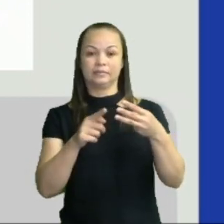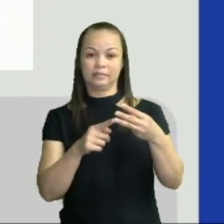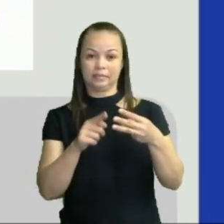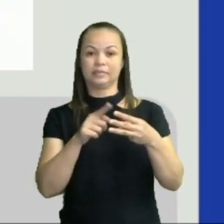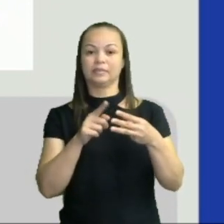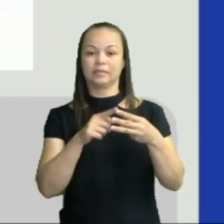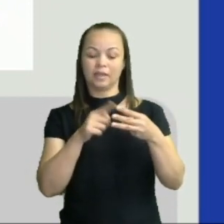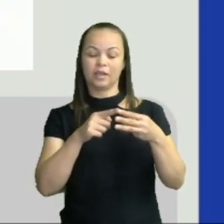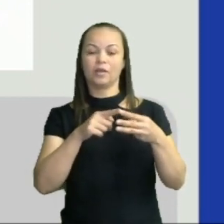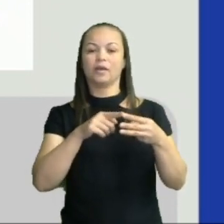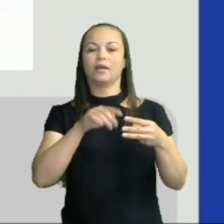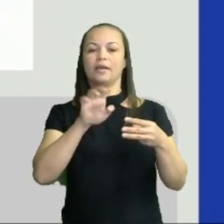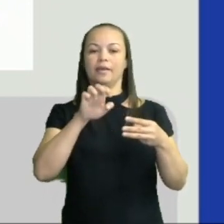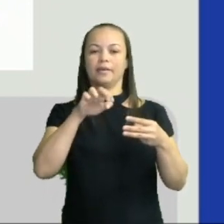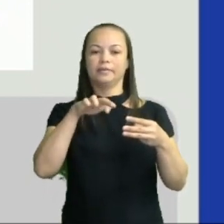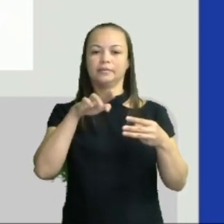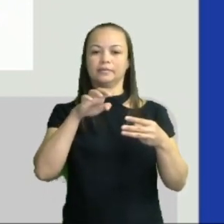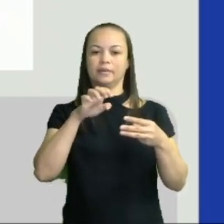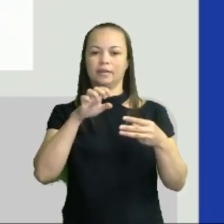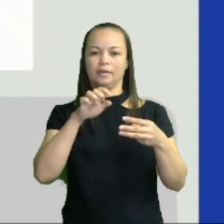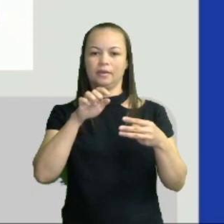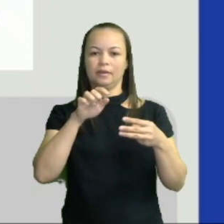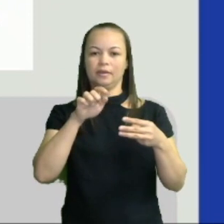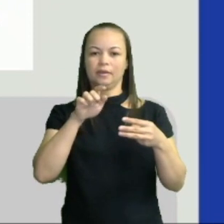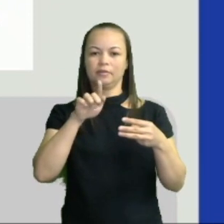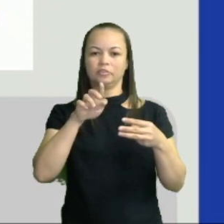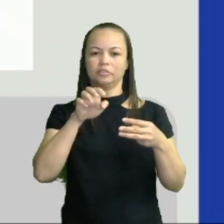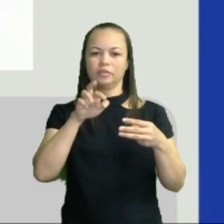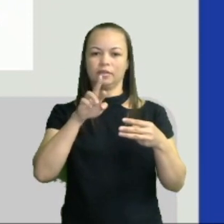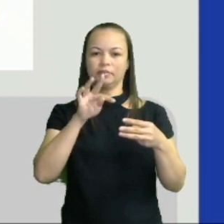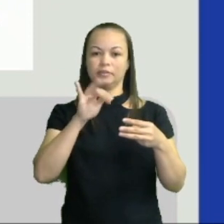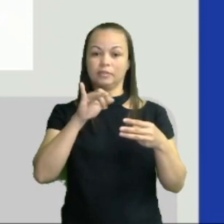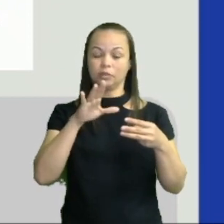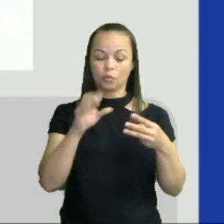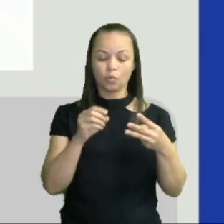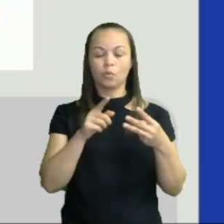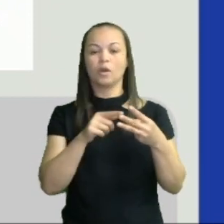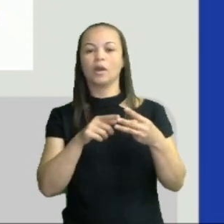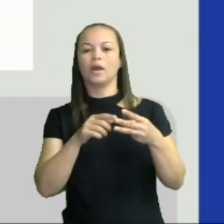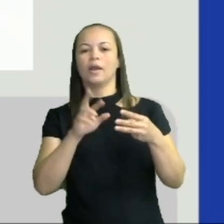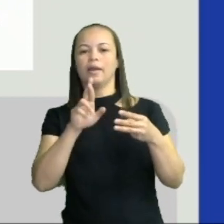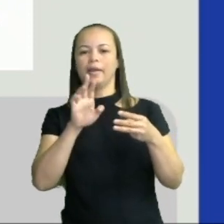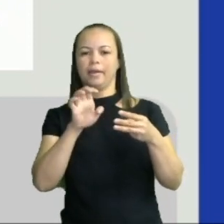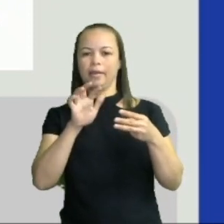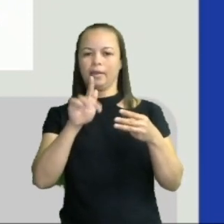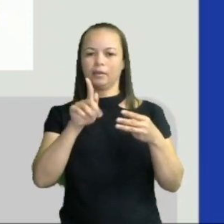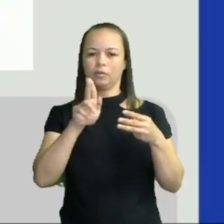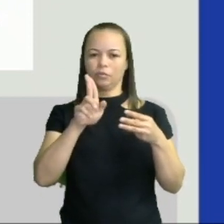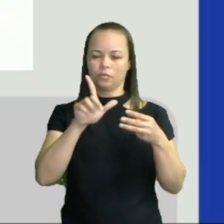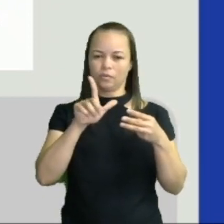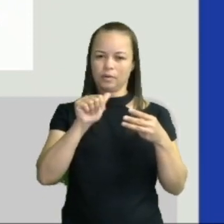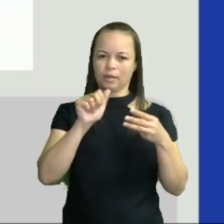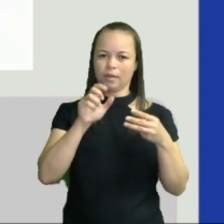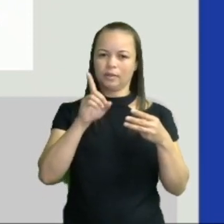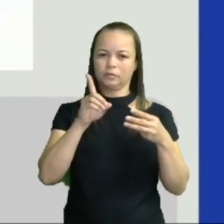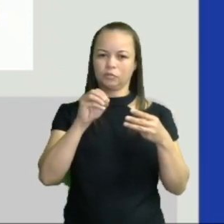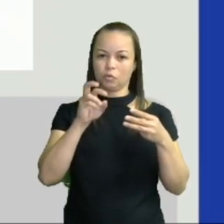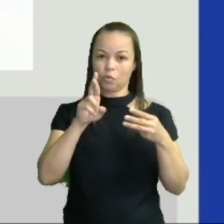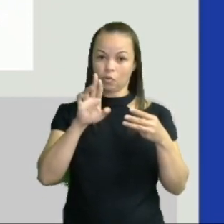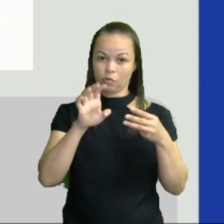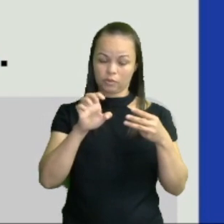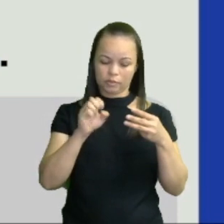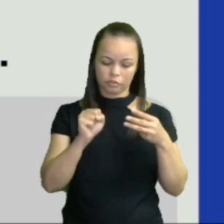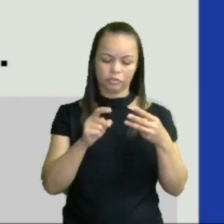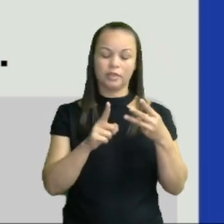energéticos, os alimentos reguladores e os alimentos